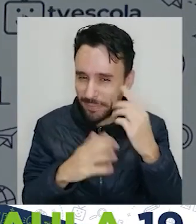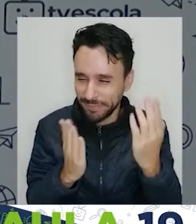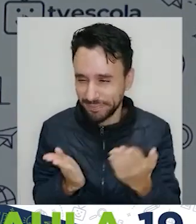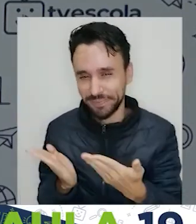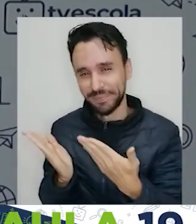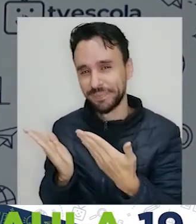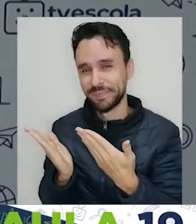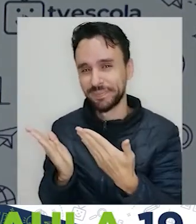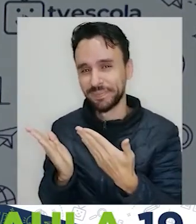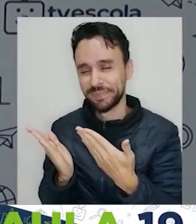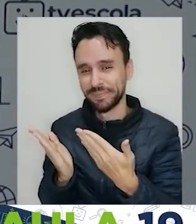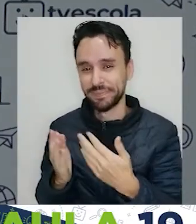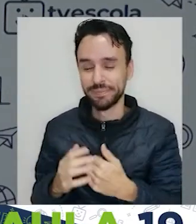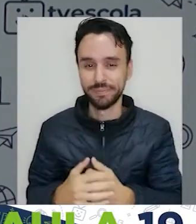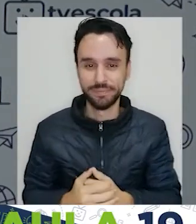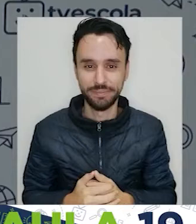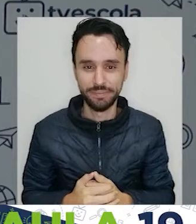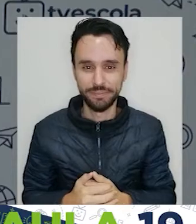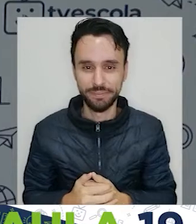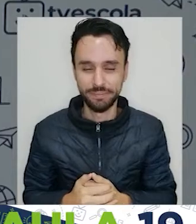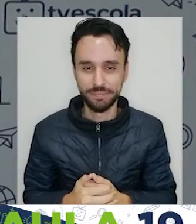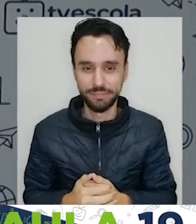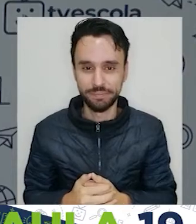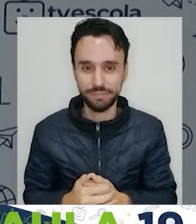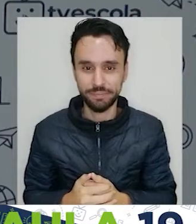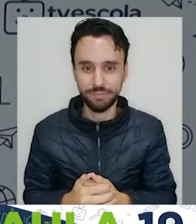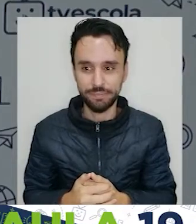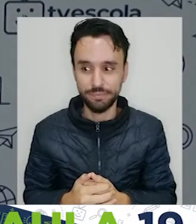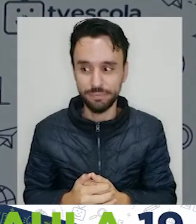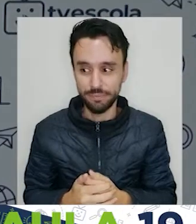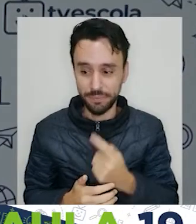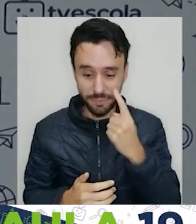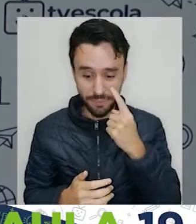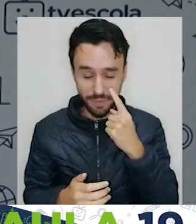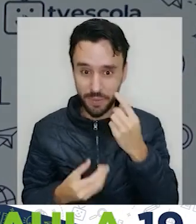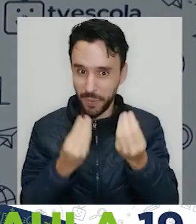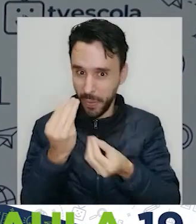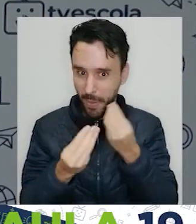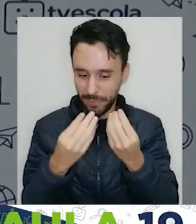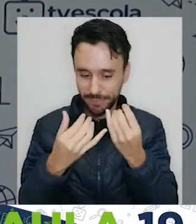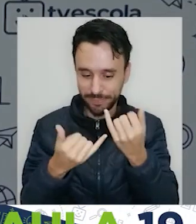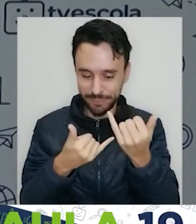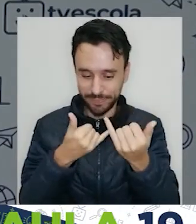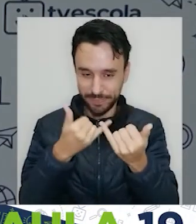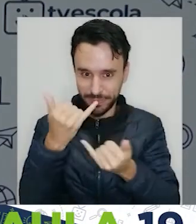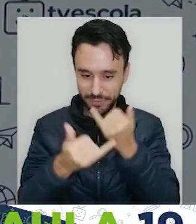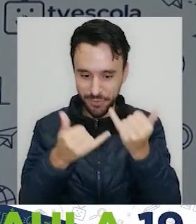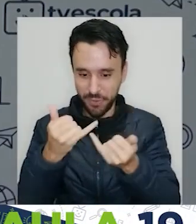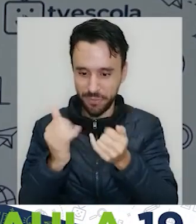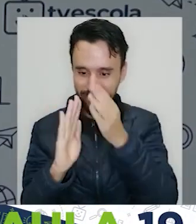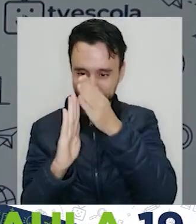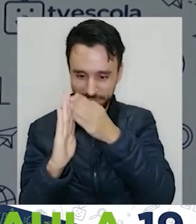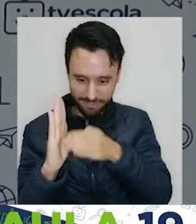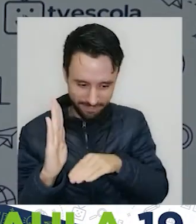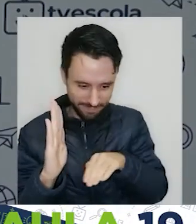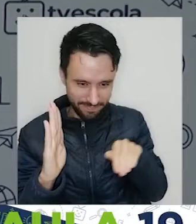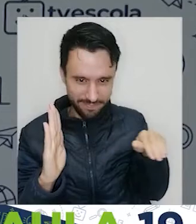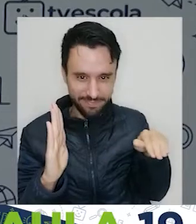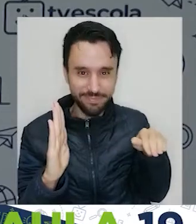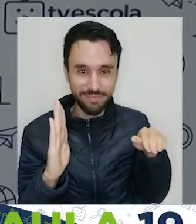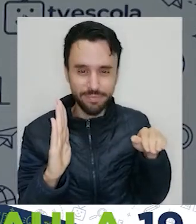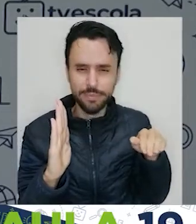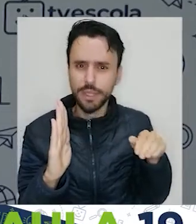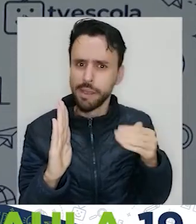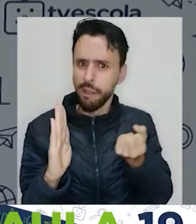tela. Temos novamente o trajeto do nosso jogo. E agora a pergunta é: em